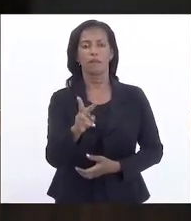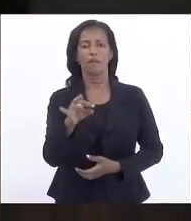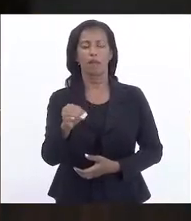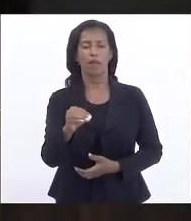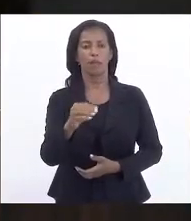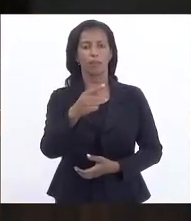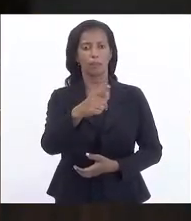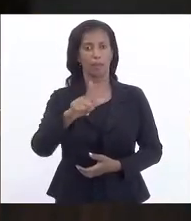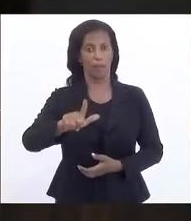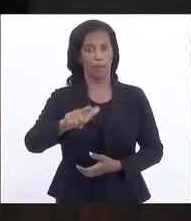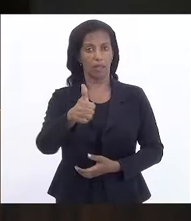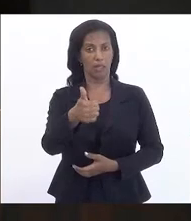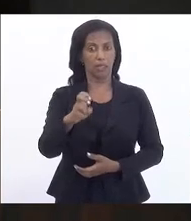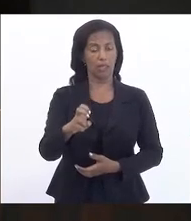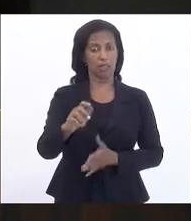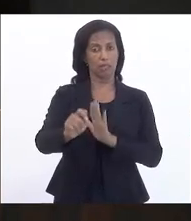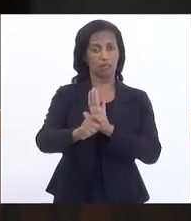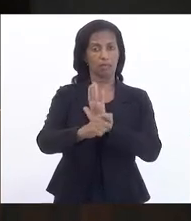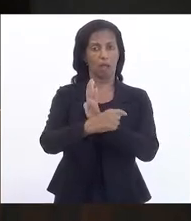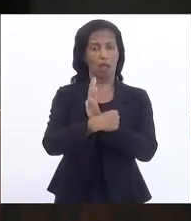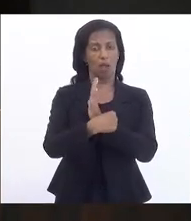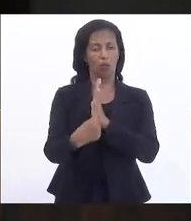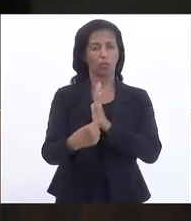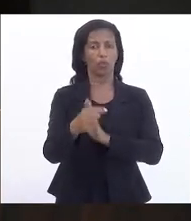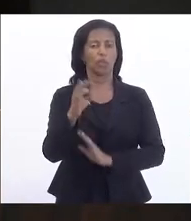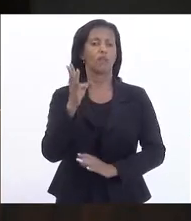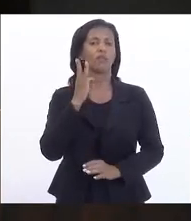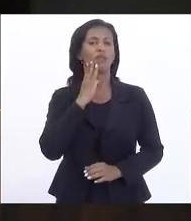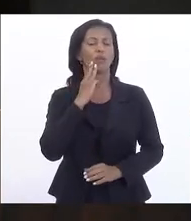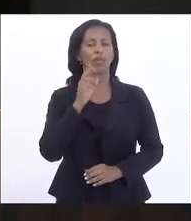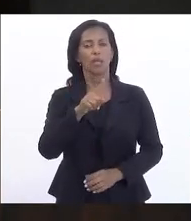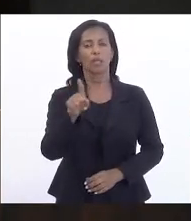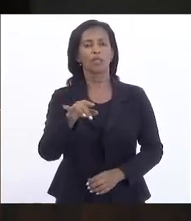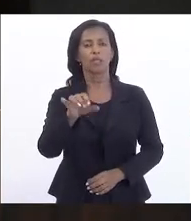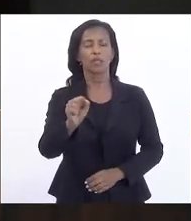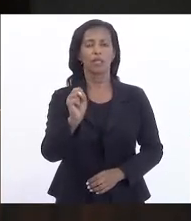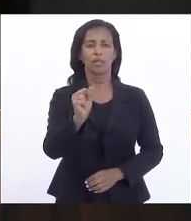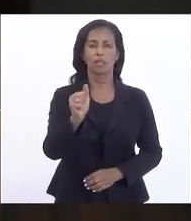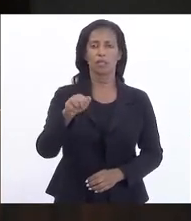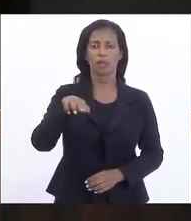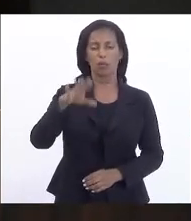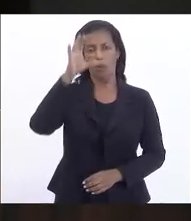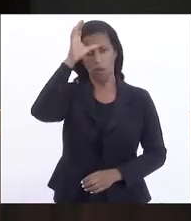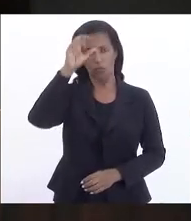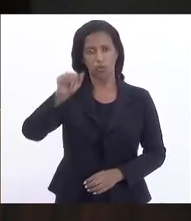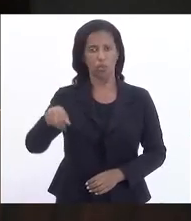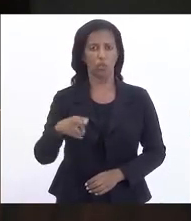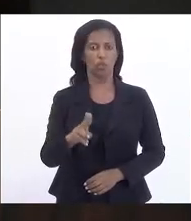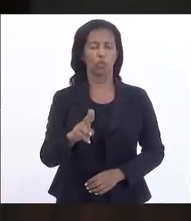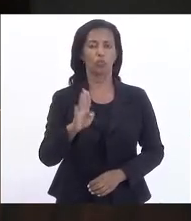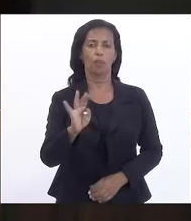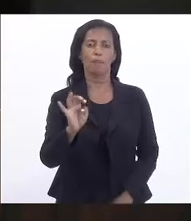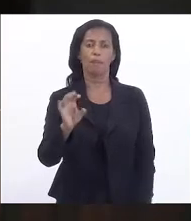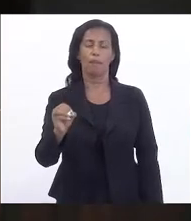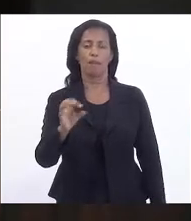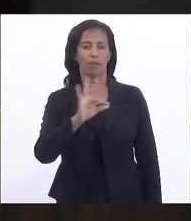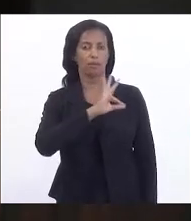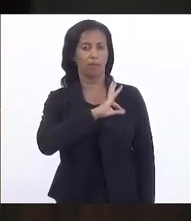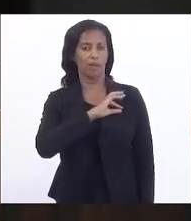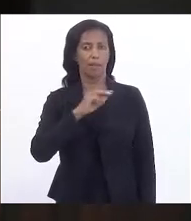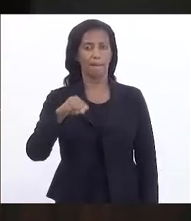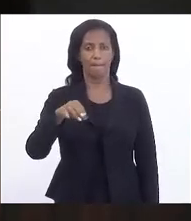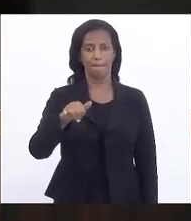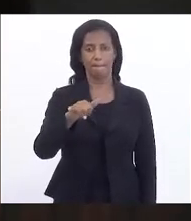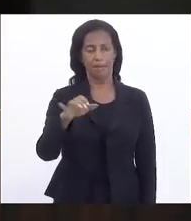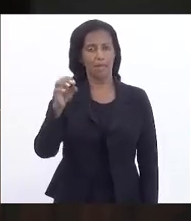de lei 411 15 de autoria dos deputados Tânia Rodrigues Valdeque Carneiro Zaidan Samuel Malafaia Tia Júlio Bebeto Márcio Canella Marta Rocha Marcos Miller